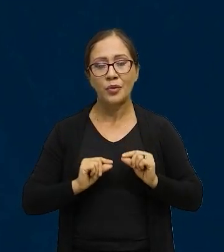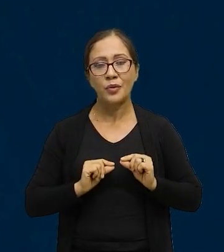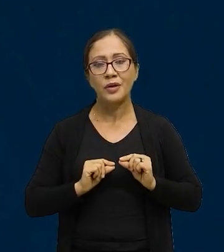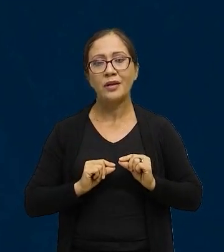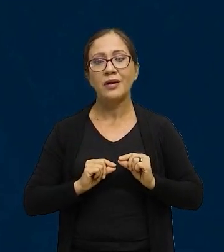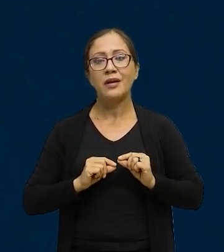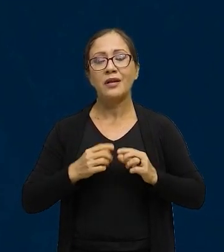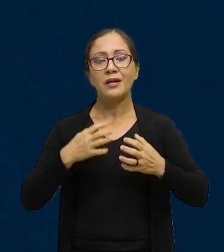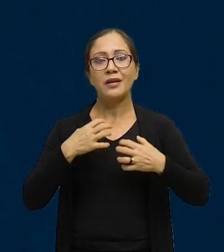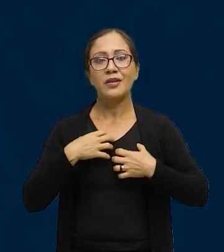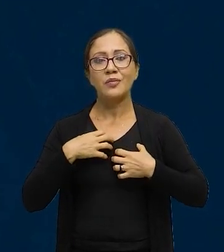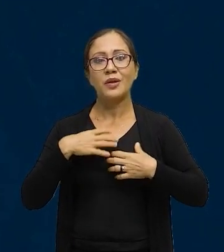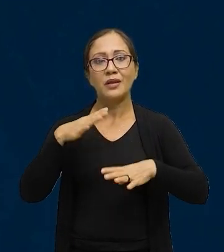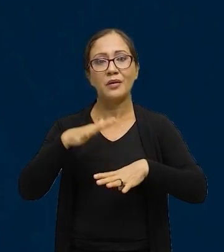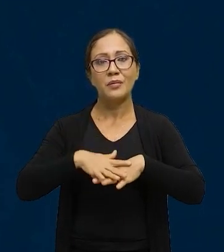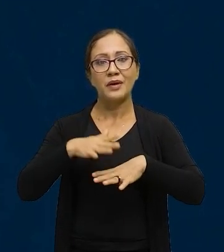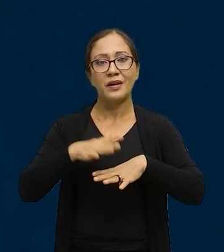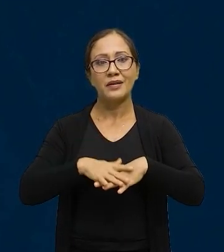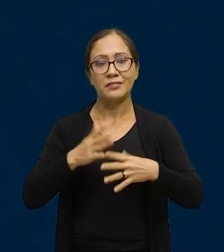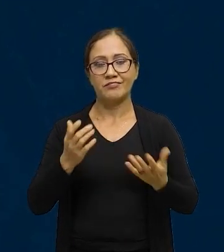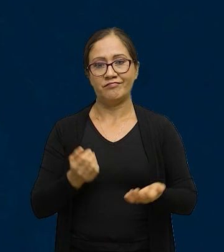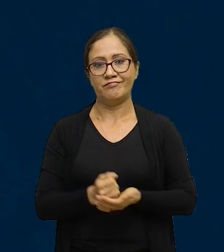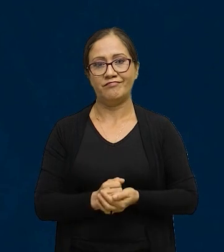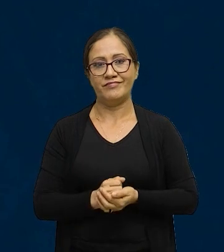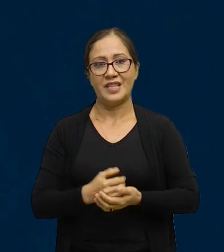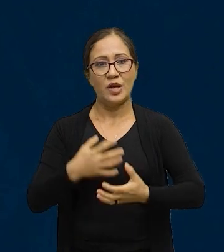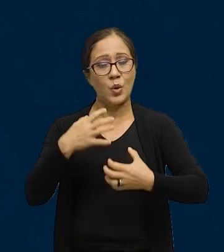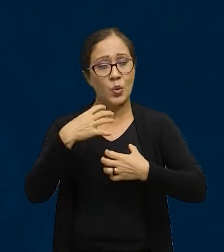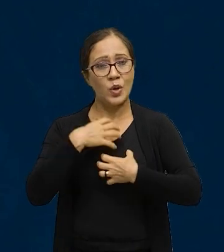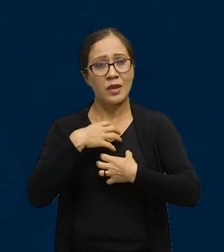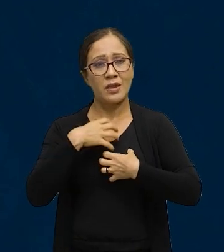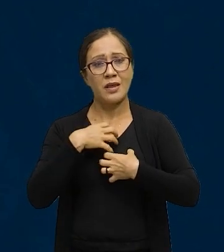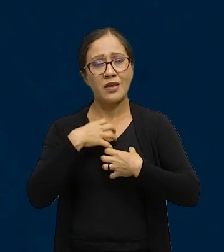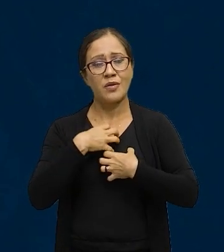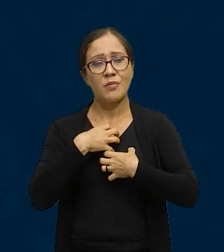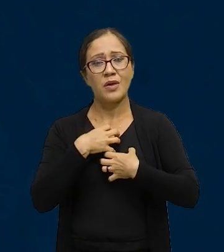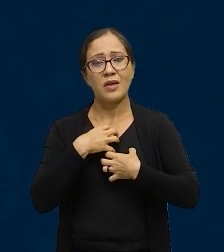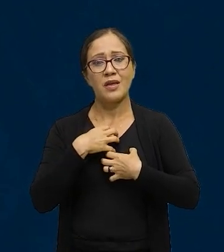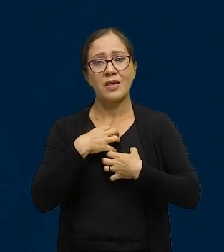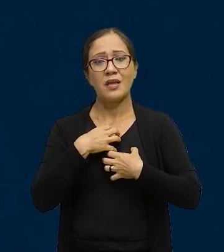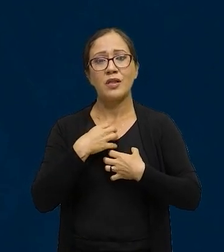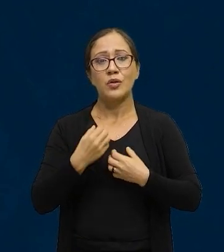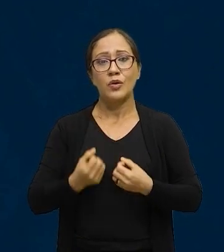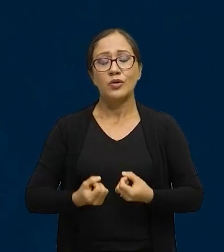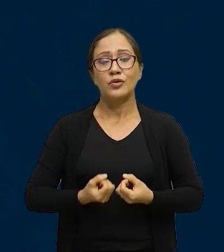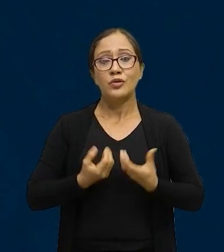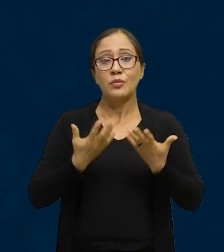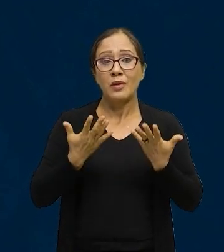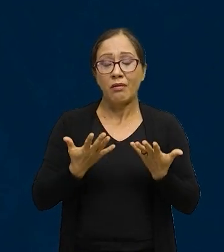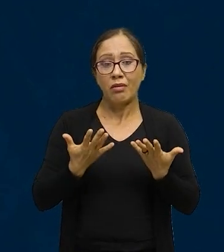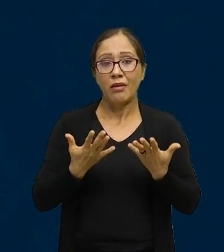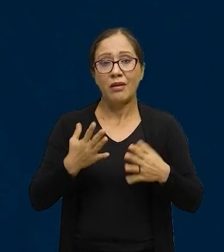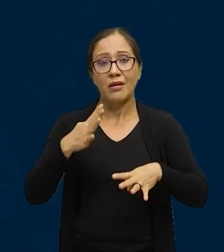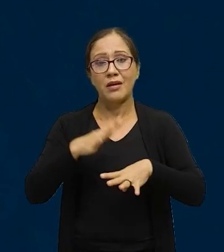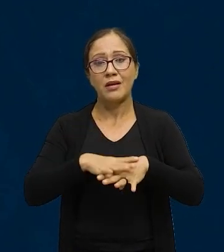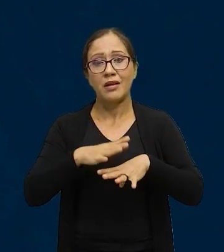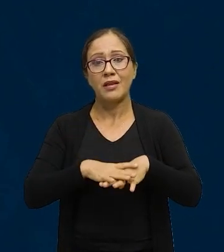matemática? Ele está tocando. O sentimento despertado pela matemática serve